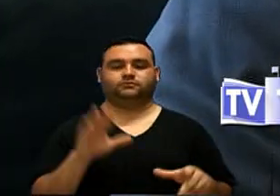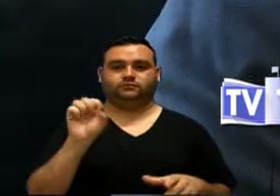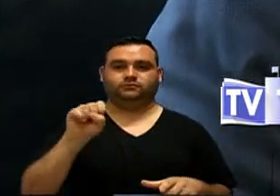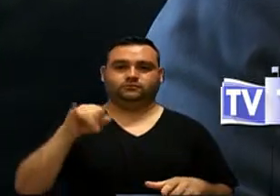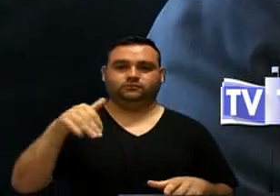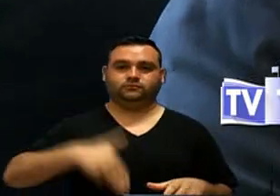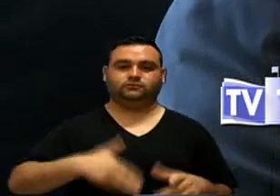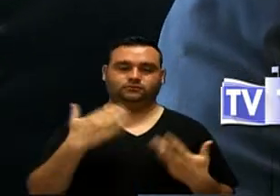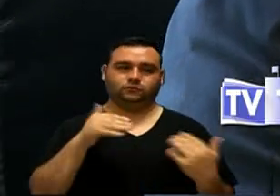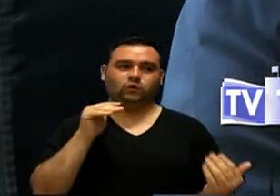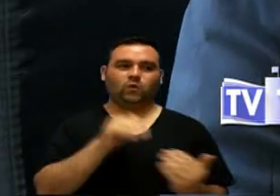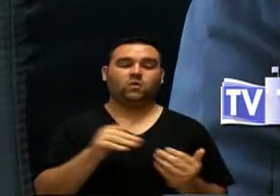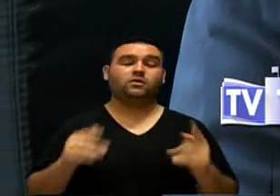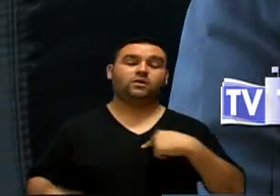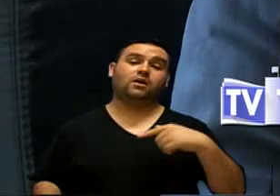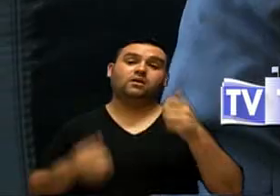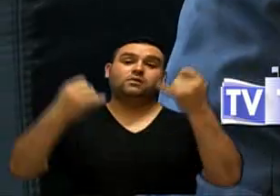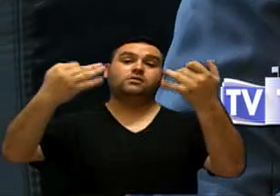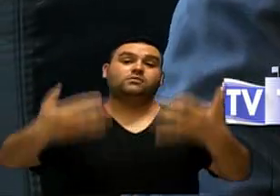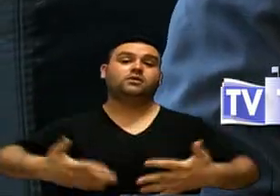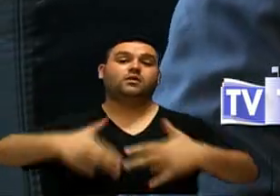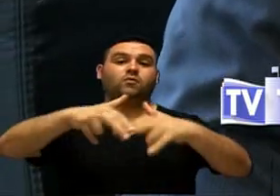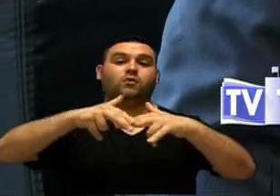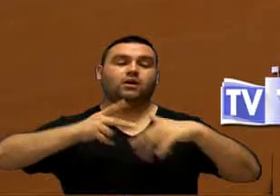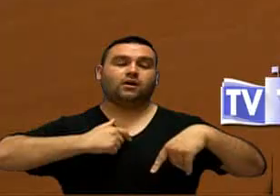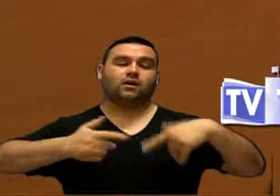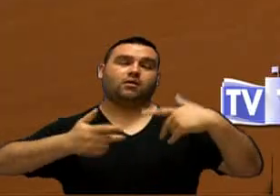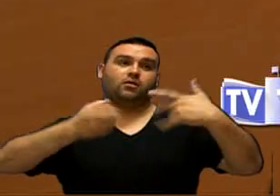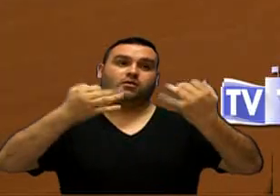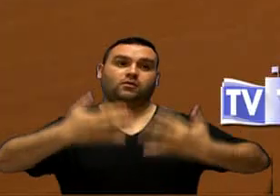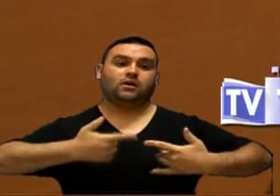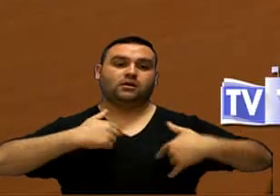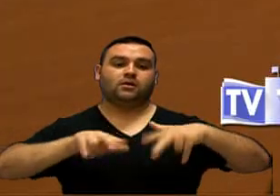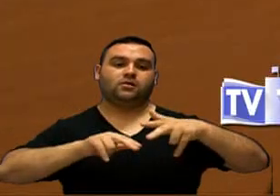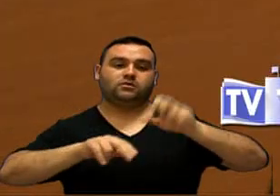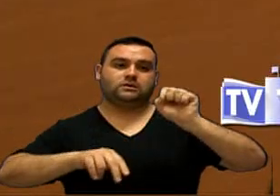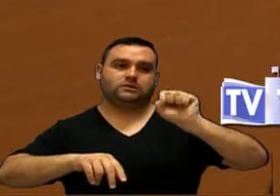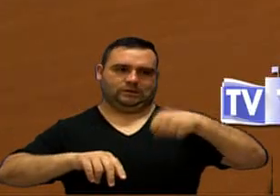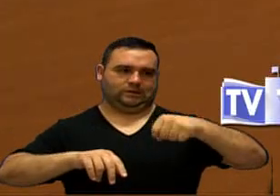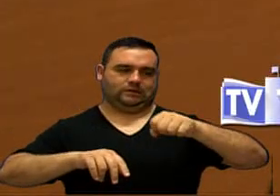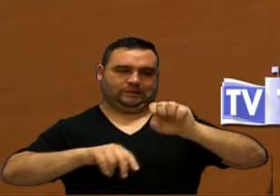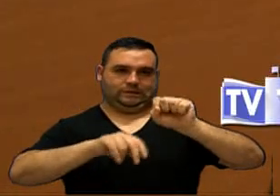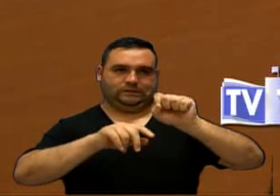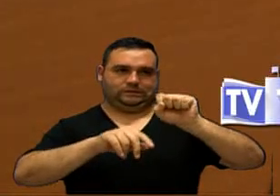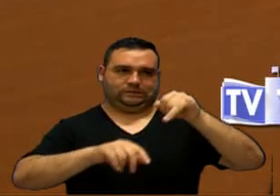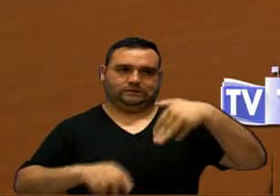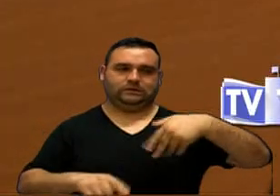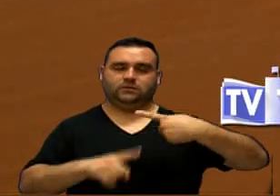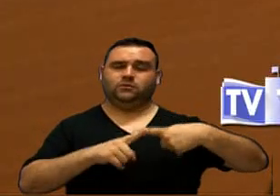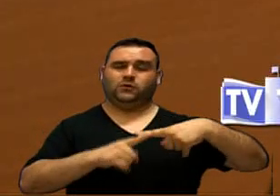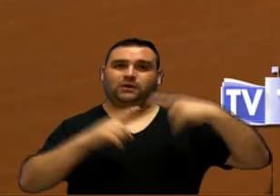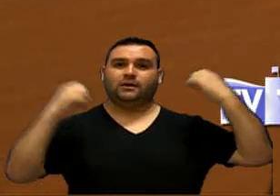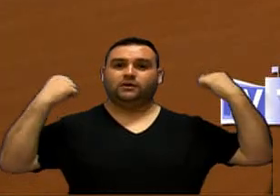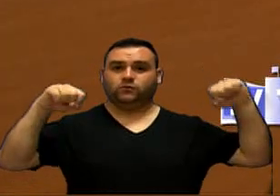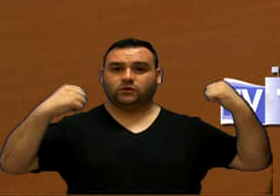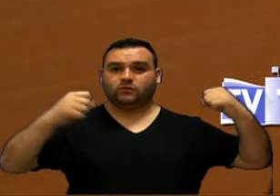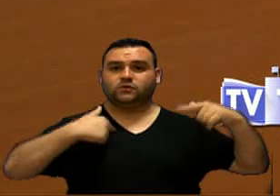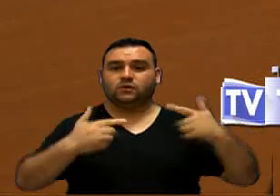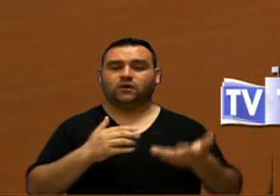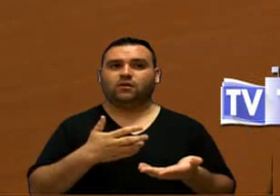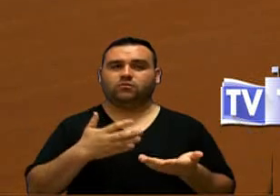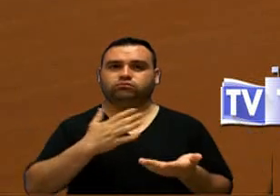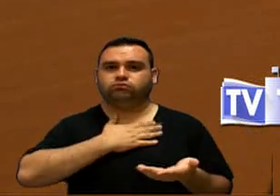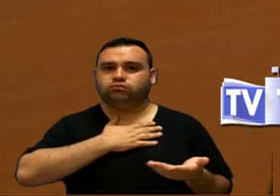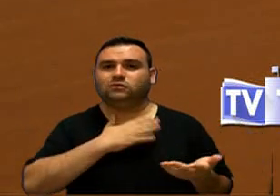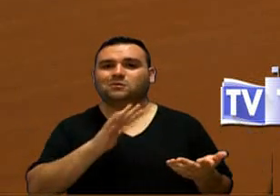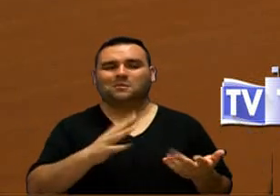veto. Justificativa de voto, votei sim, porque educação física até apoio, eu voto a